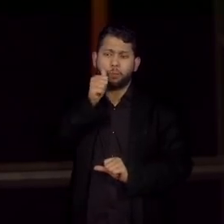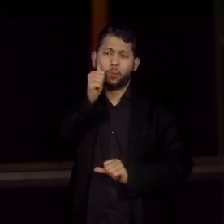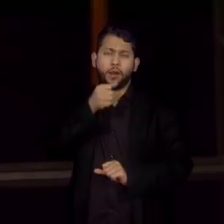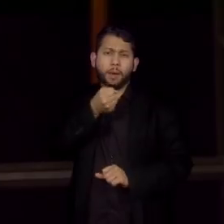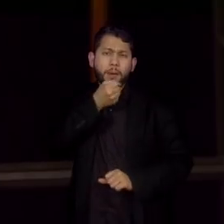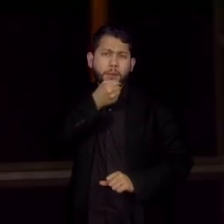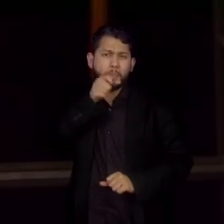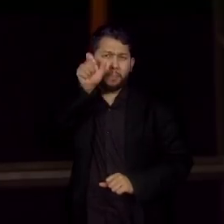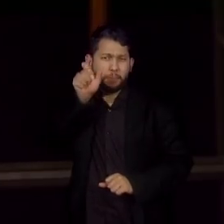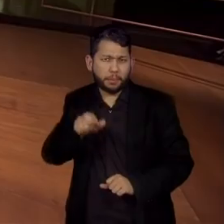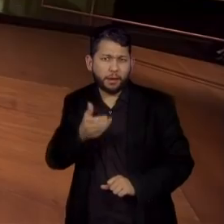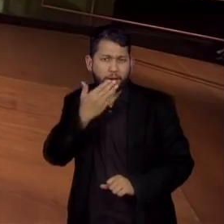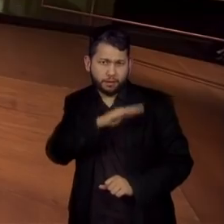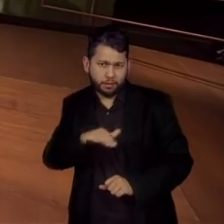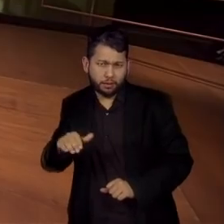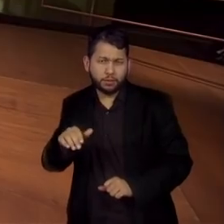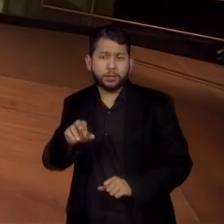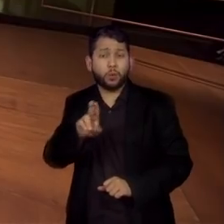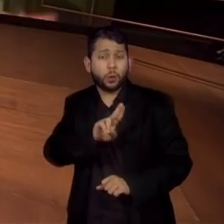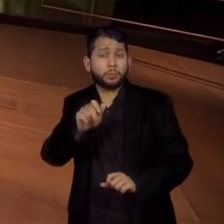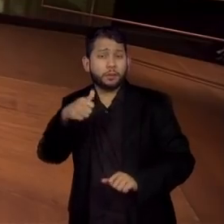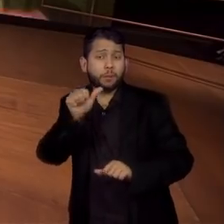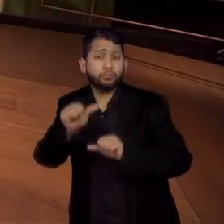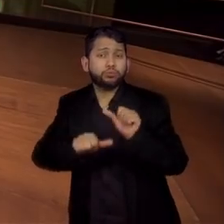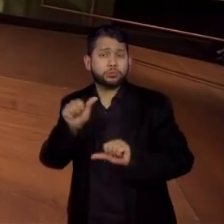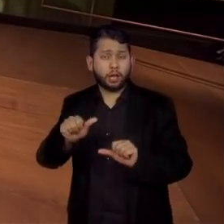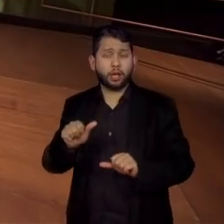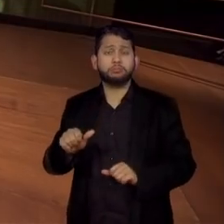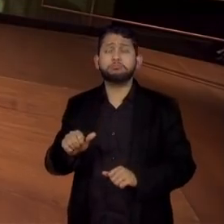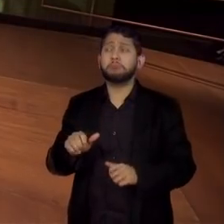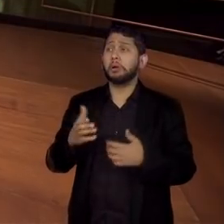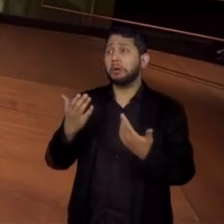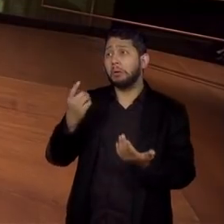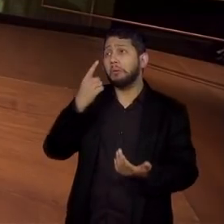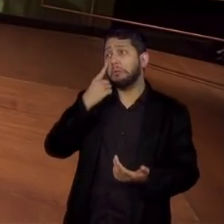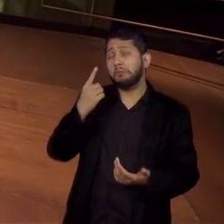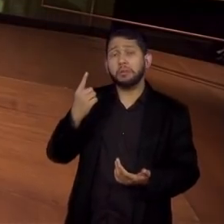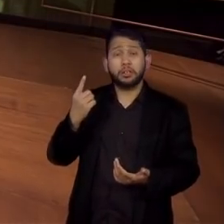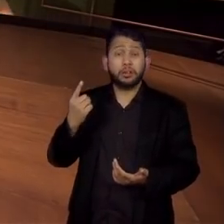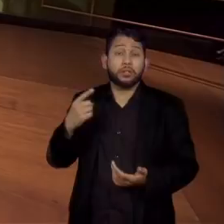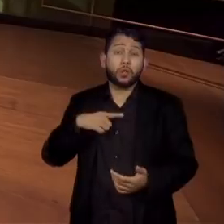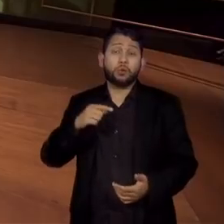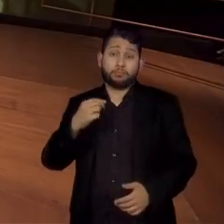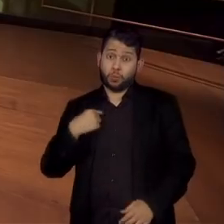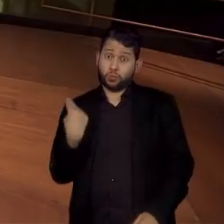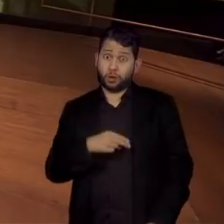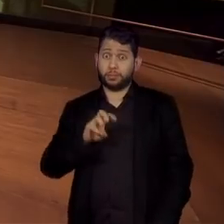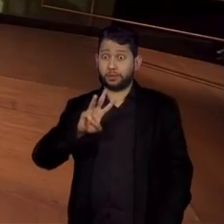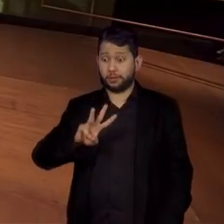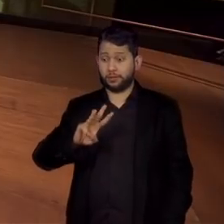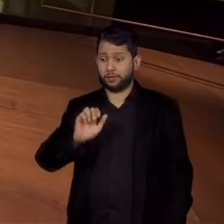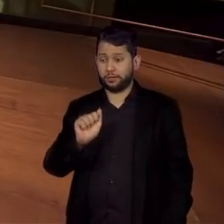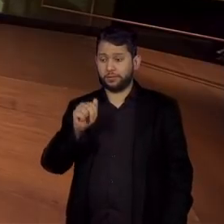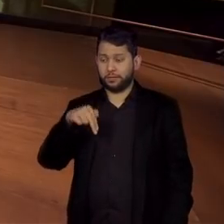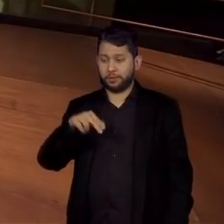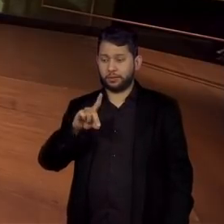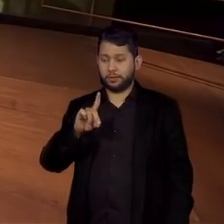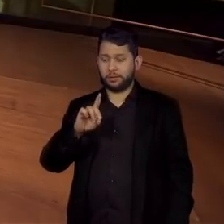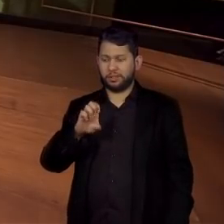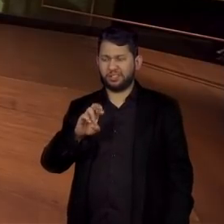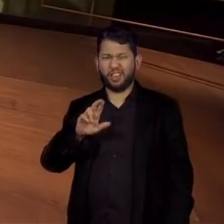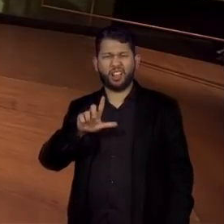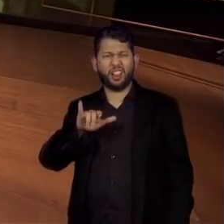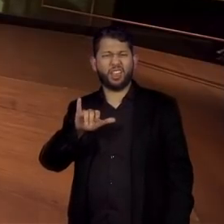cantora infantil, que estava começando carreira e tal, e que tinha o nome Vanderleia, mas era um nome que não era, naquela época, eles diziam,